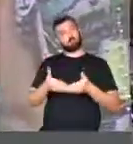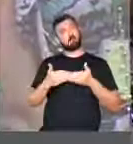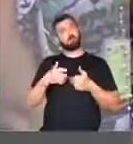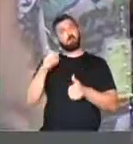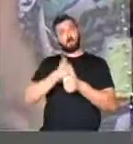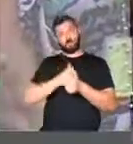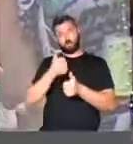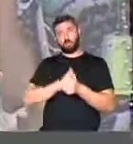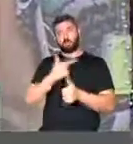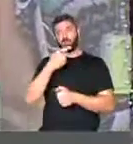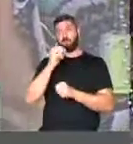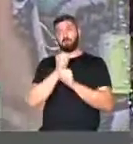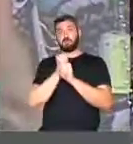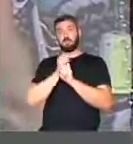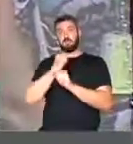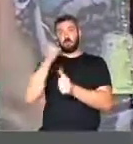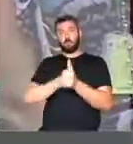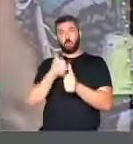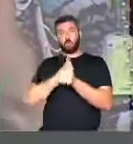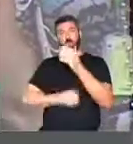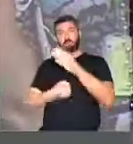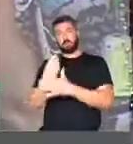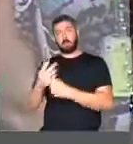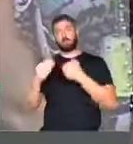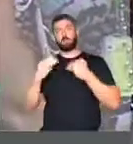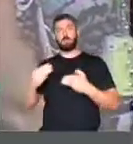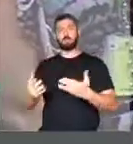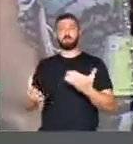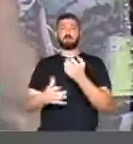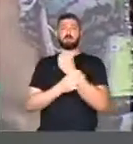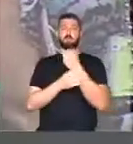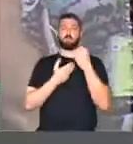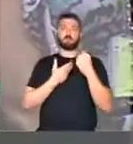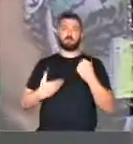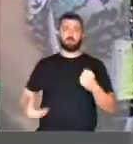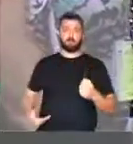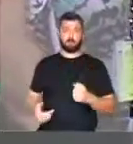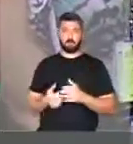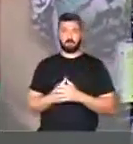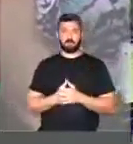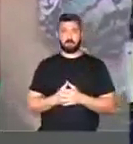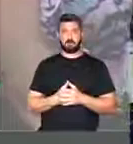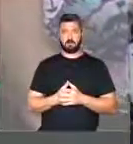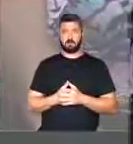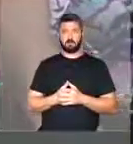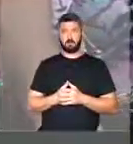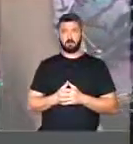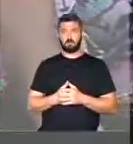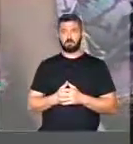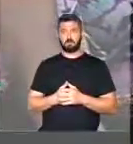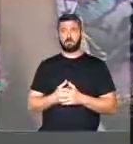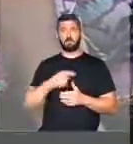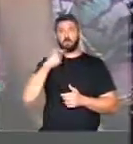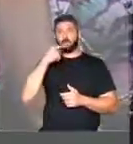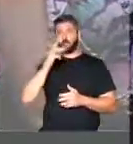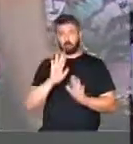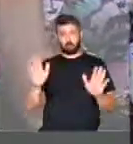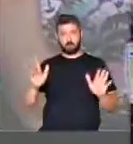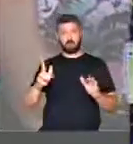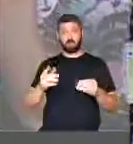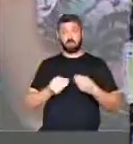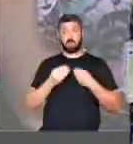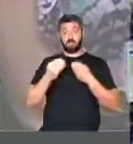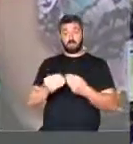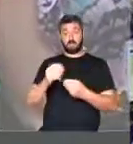uma luta de mais de 20 anos para a gente poder criar o Ministério da Segurança Pública e, sem sombra de dúvida, ao